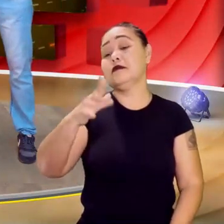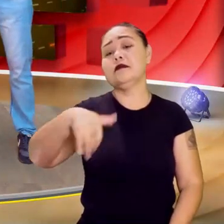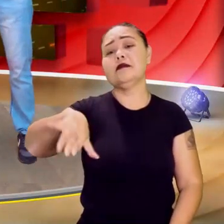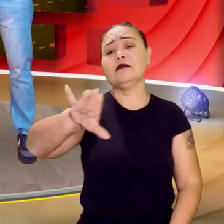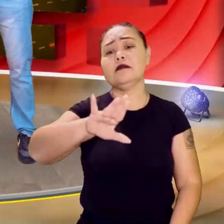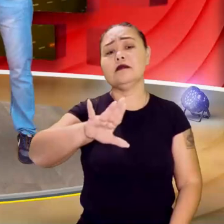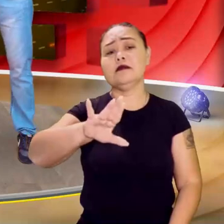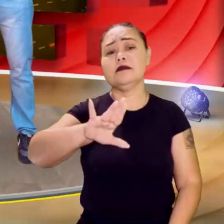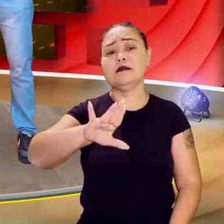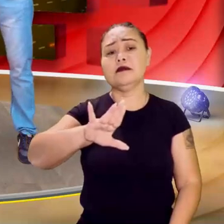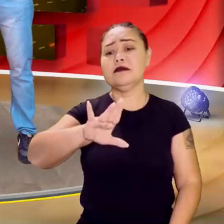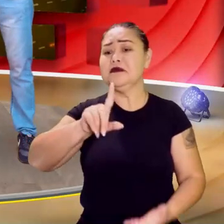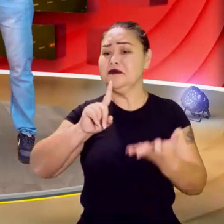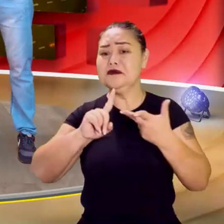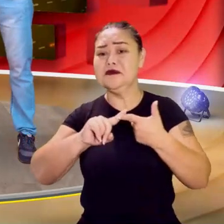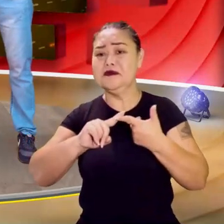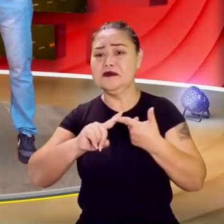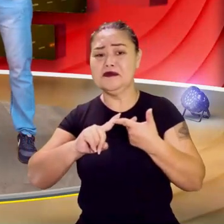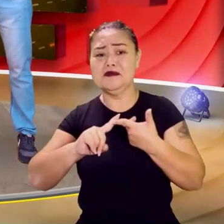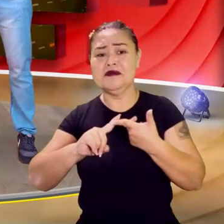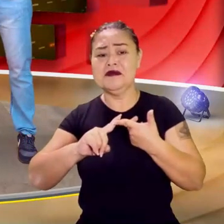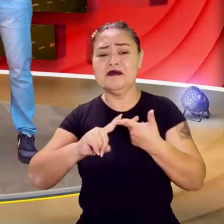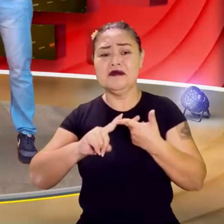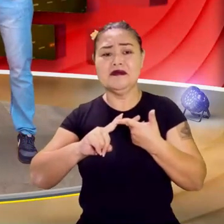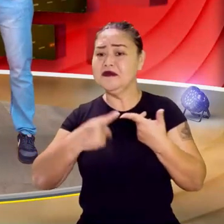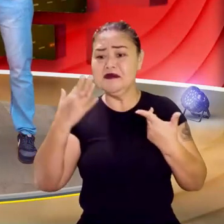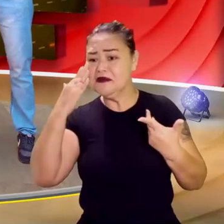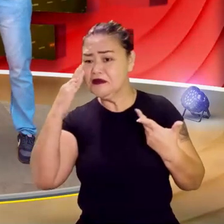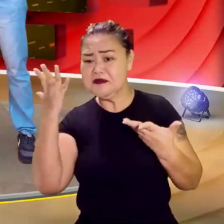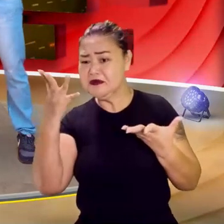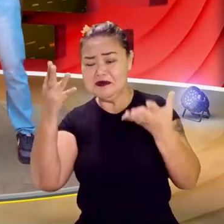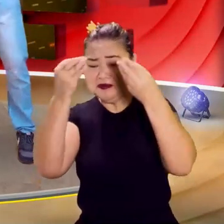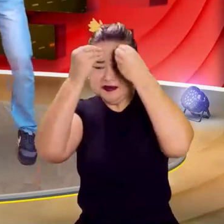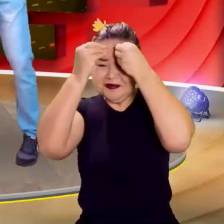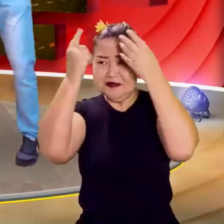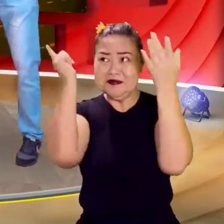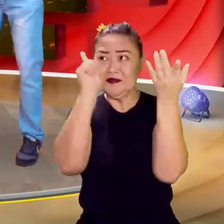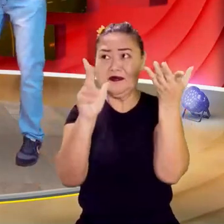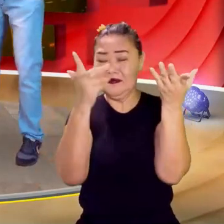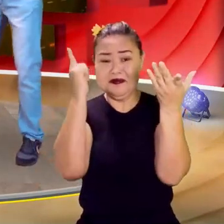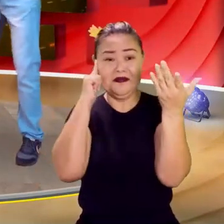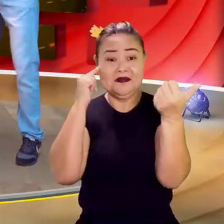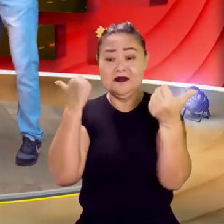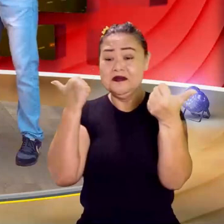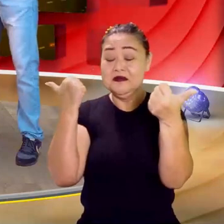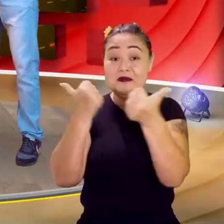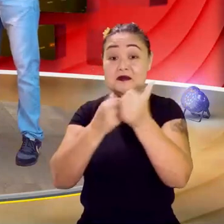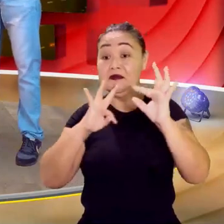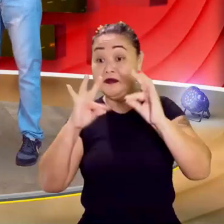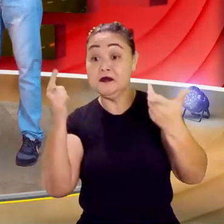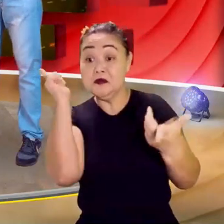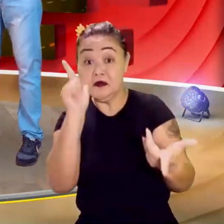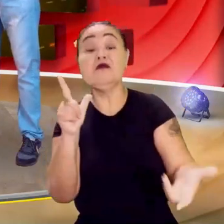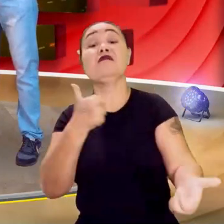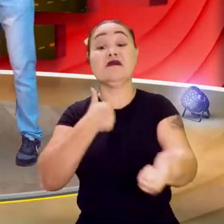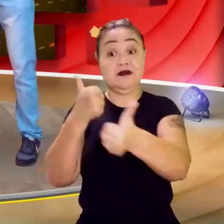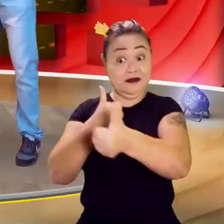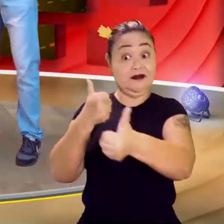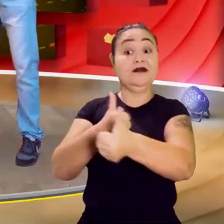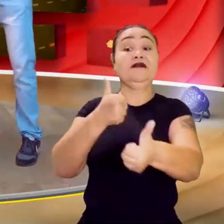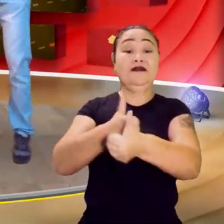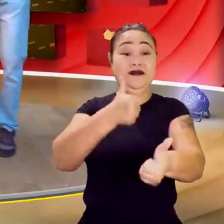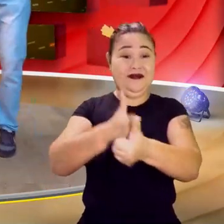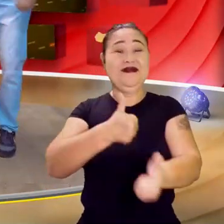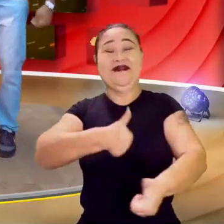sala. Como é que é mesmo? Qual deles? Todos que tentaram... Eu não consigo. Nem todos que tentaram conseguiram, mas todos que conseguiram tentaram.